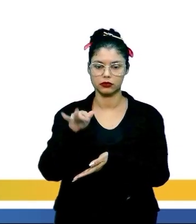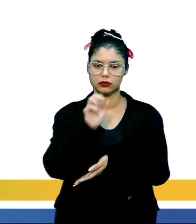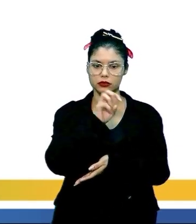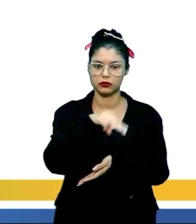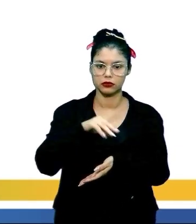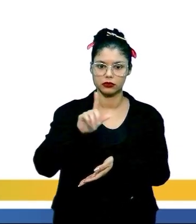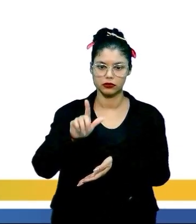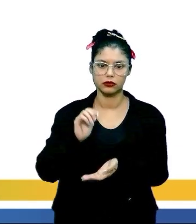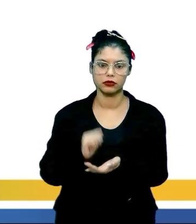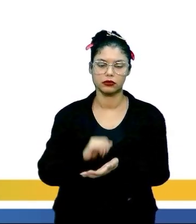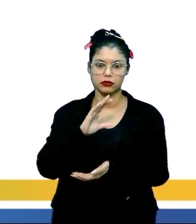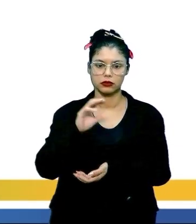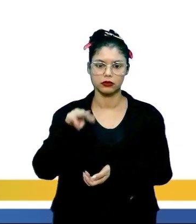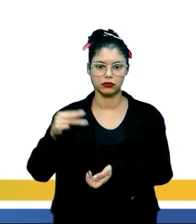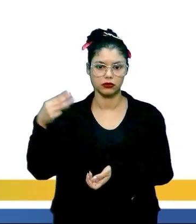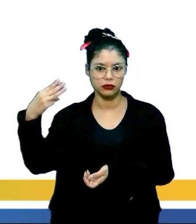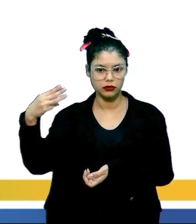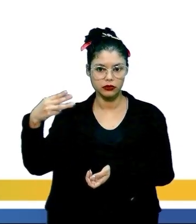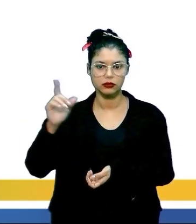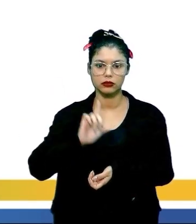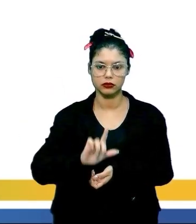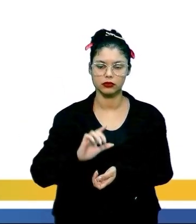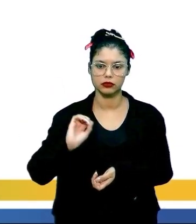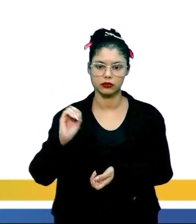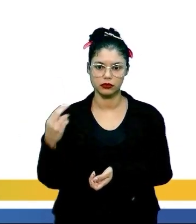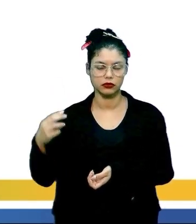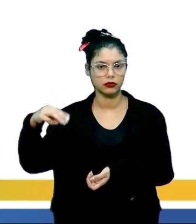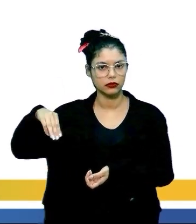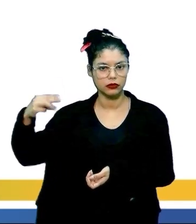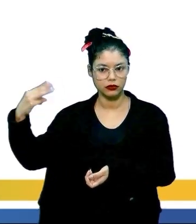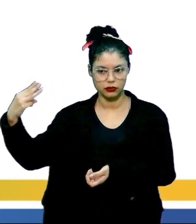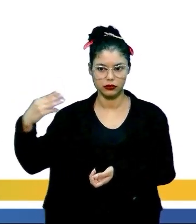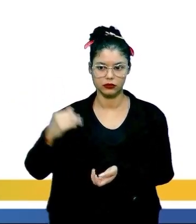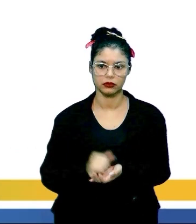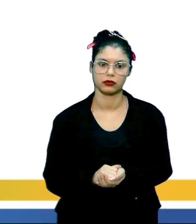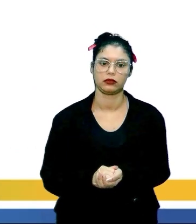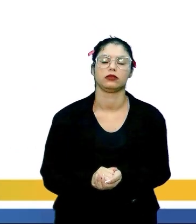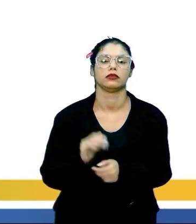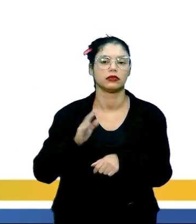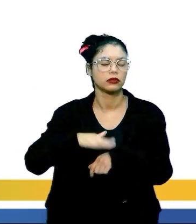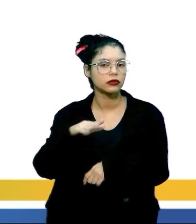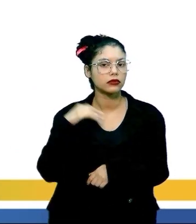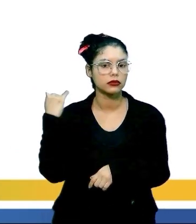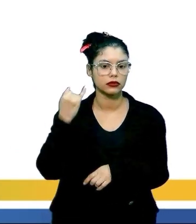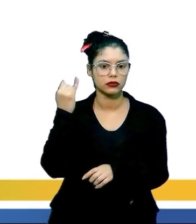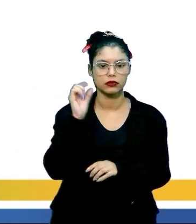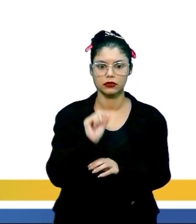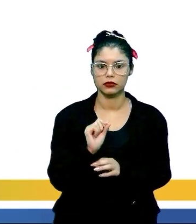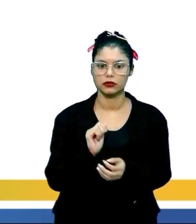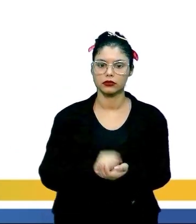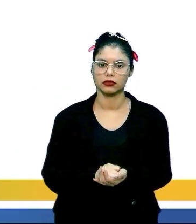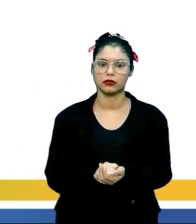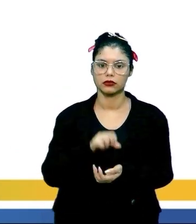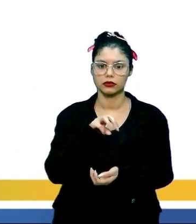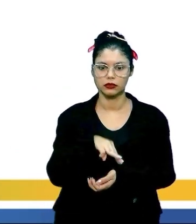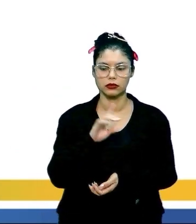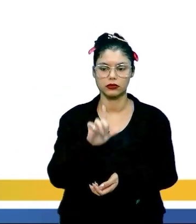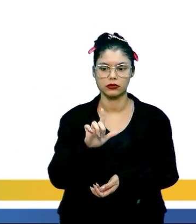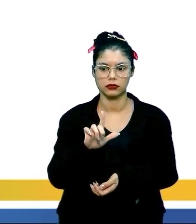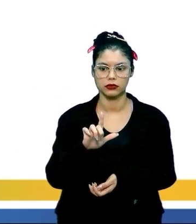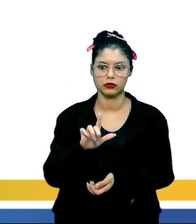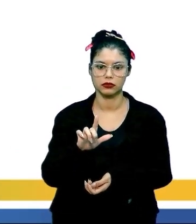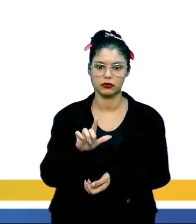né, mililitros, centímetro cúbico, litro ou metro cúbico. O mais comum é usar ml